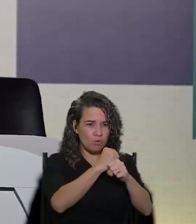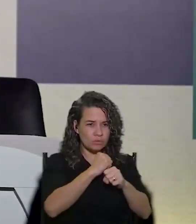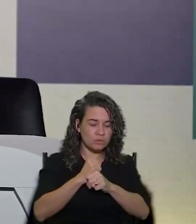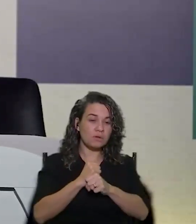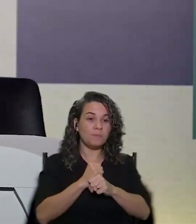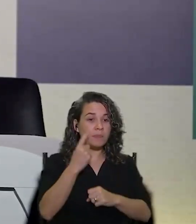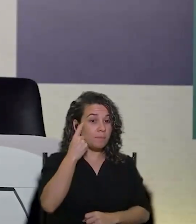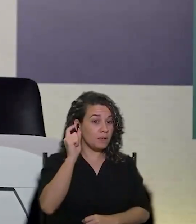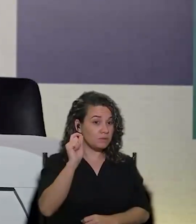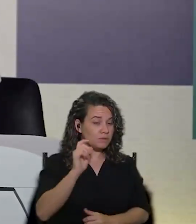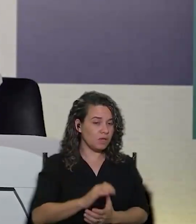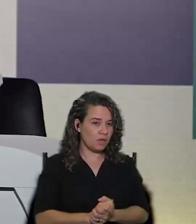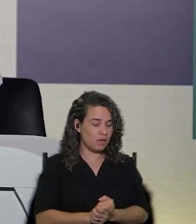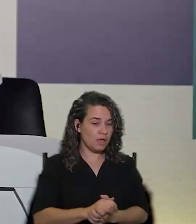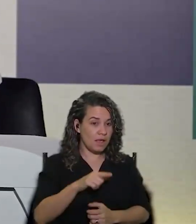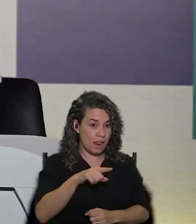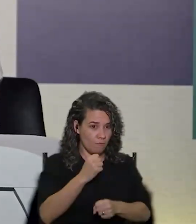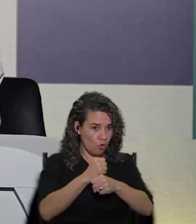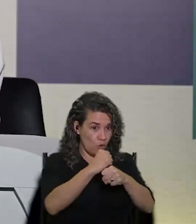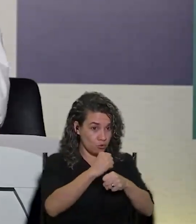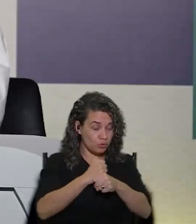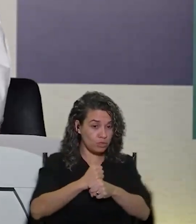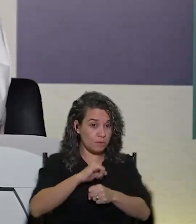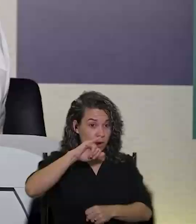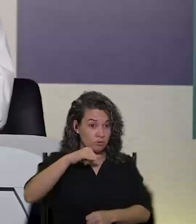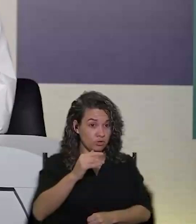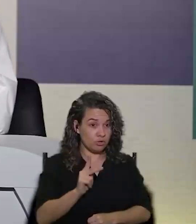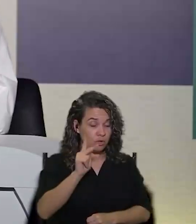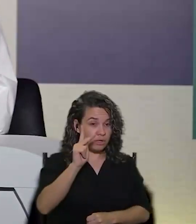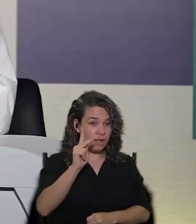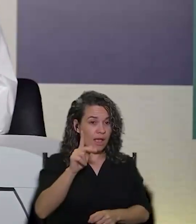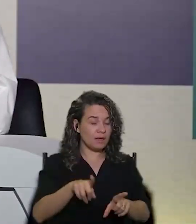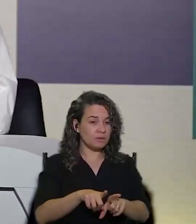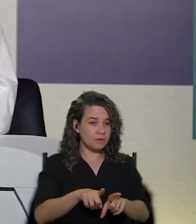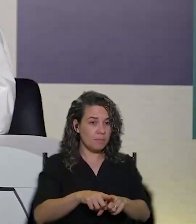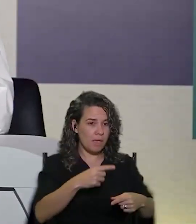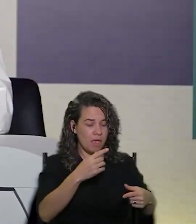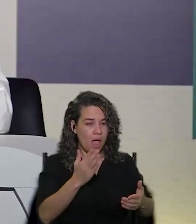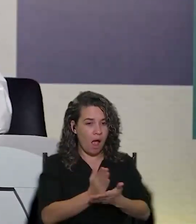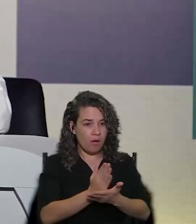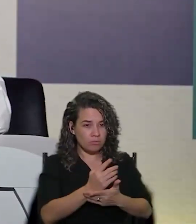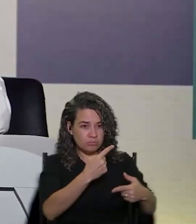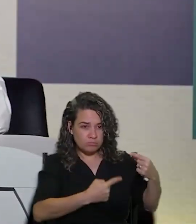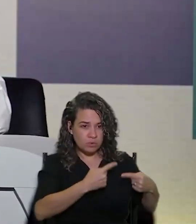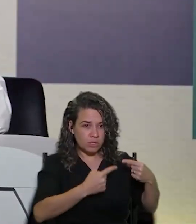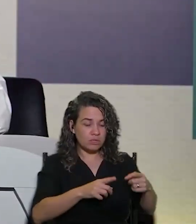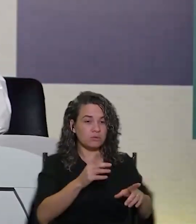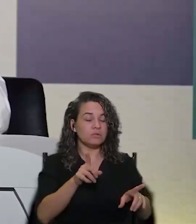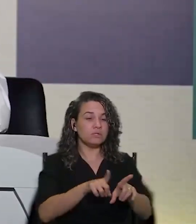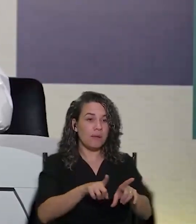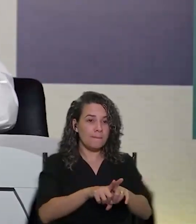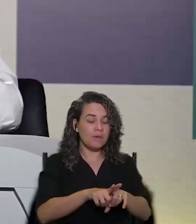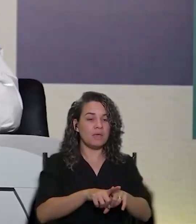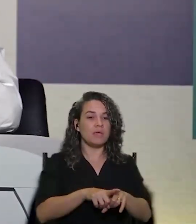foi construída pelo Juscelino Kubitschek, por uns políticos e máquinas. Não tem